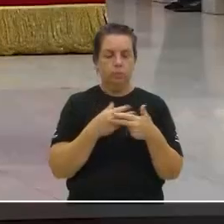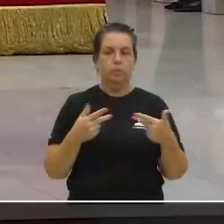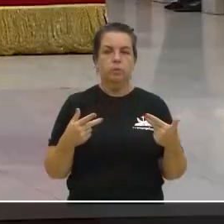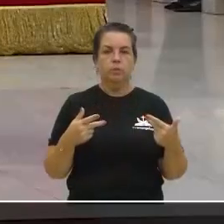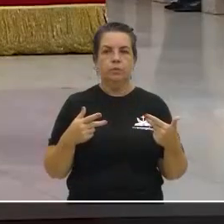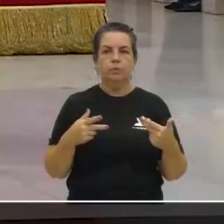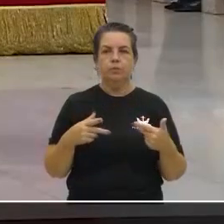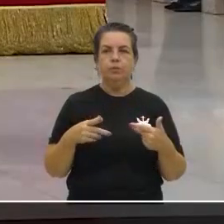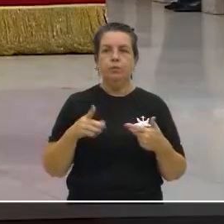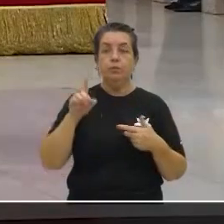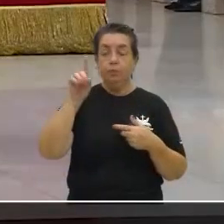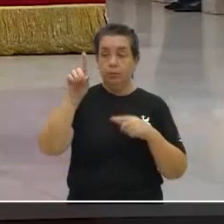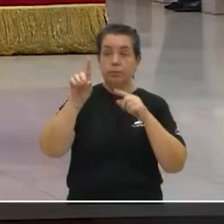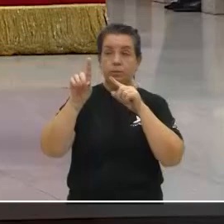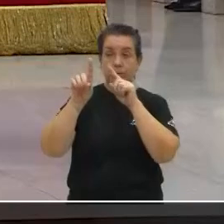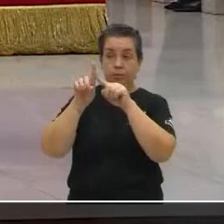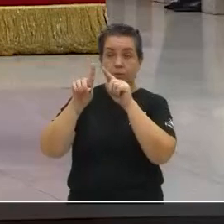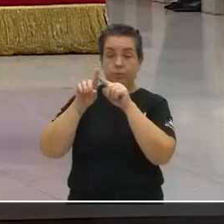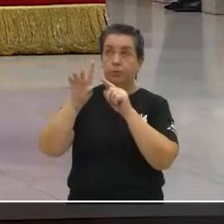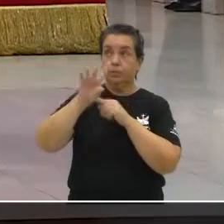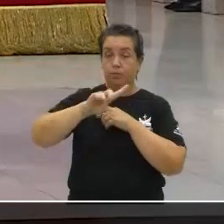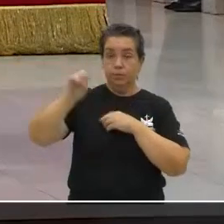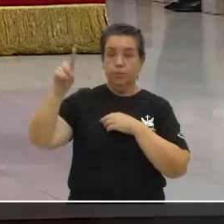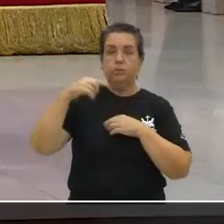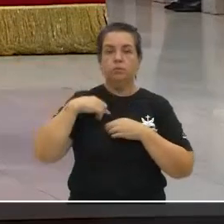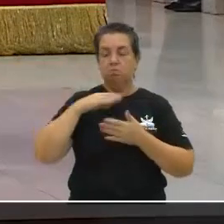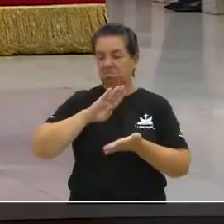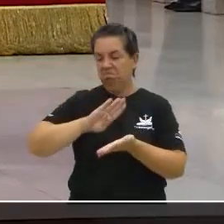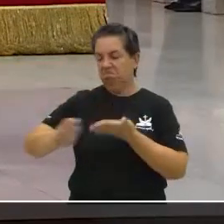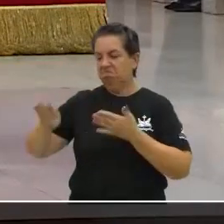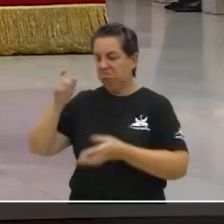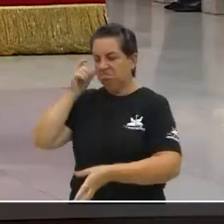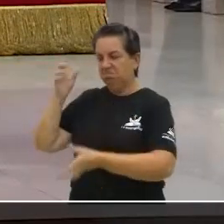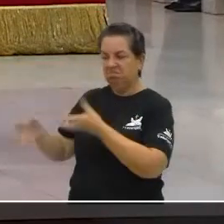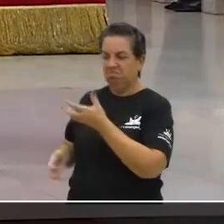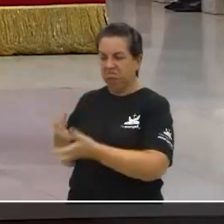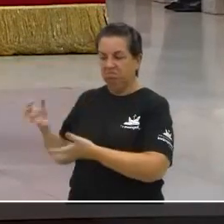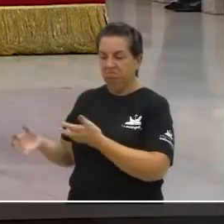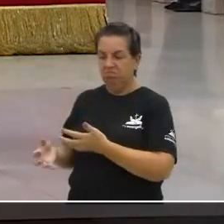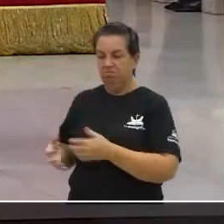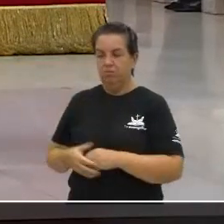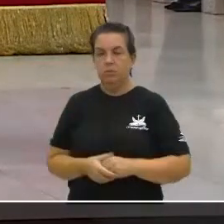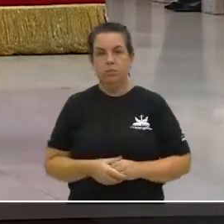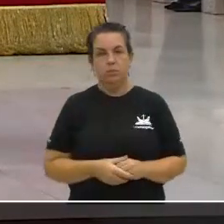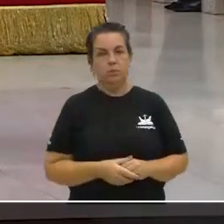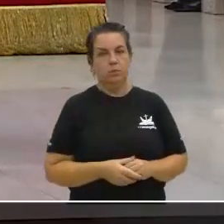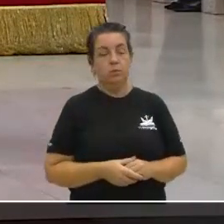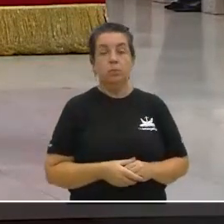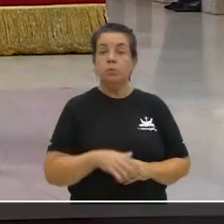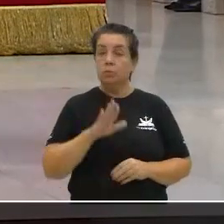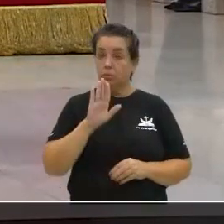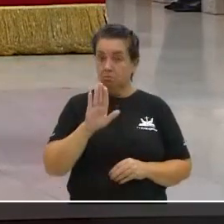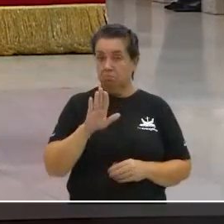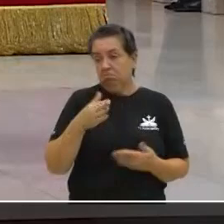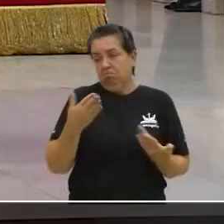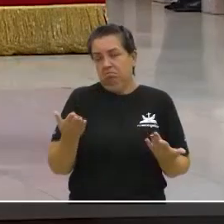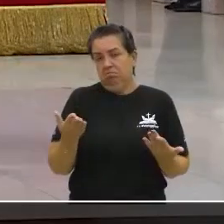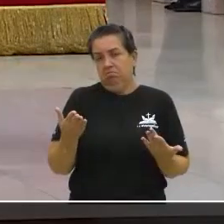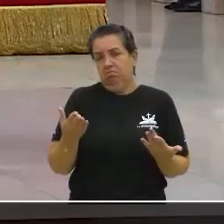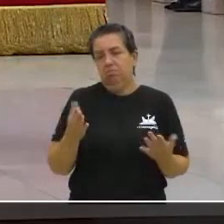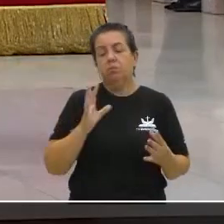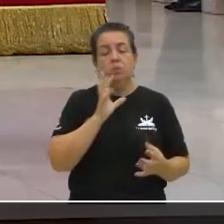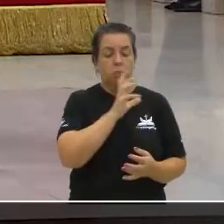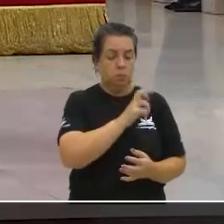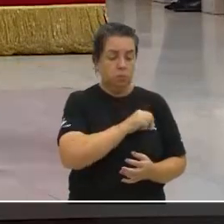é pelo dedo de Deus que eu expulso demônios. E se o é, o reino